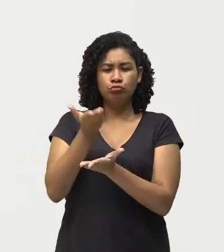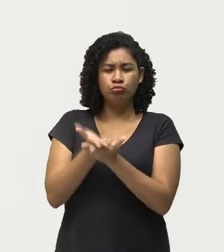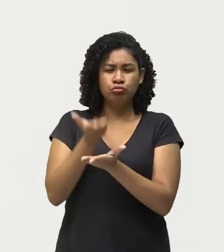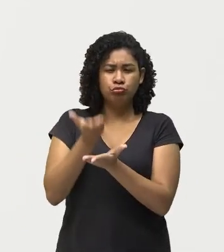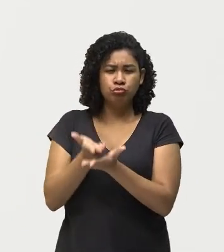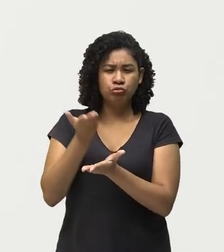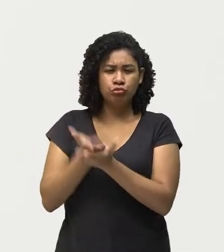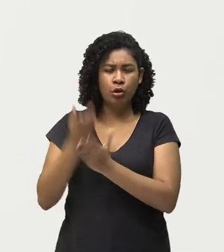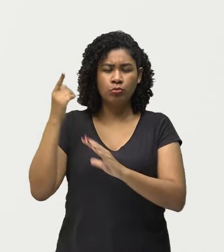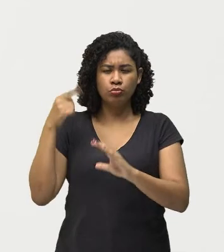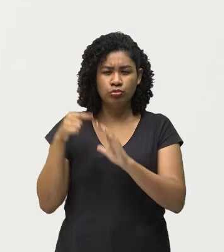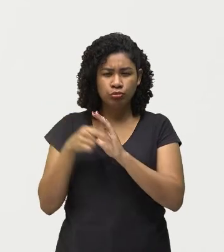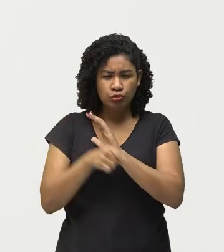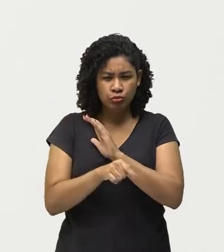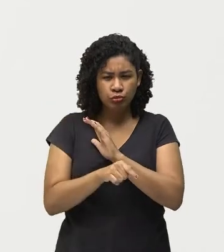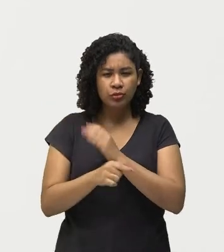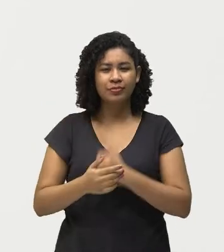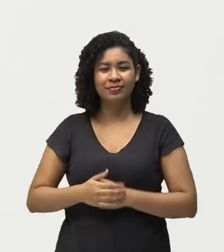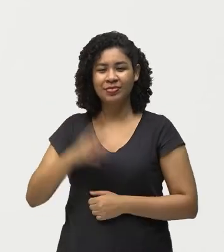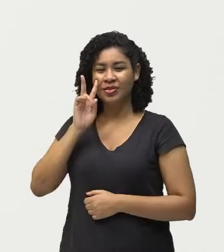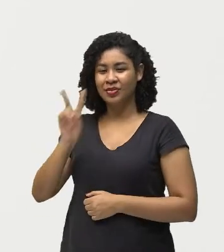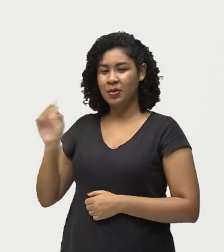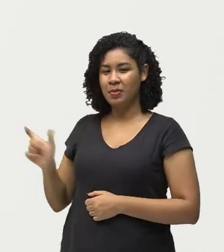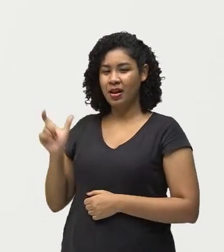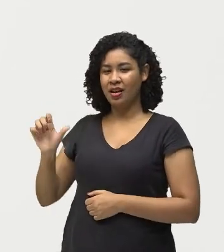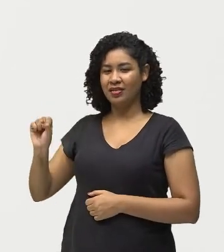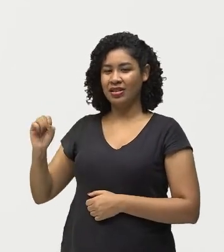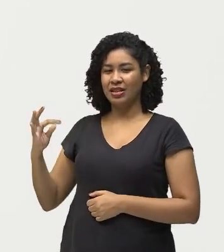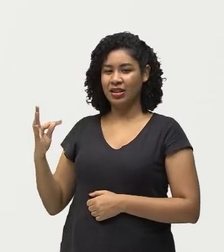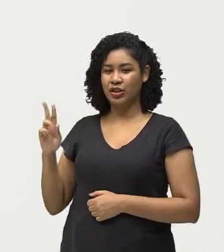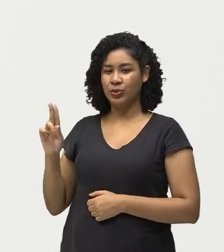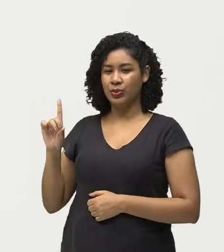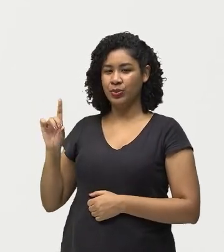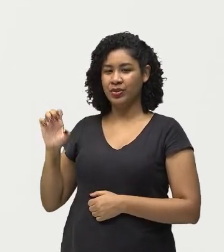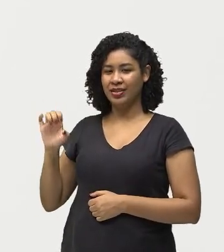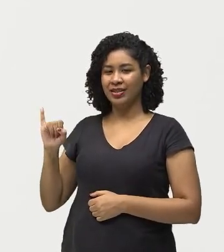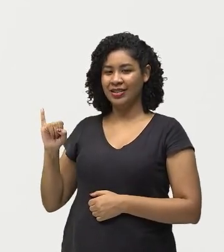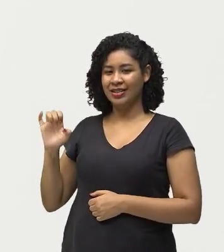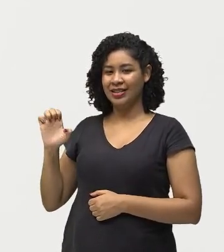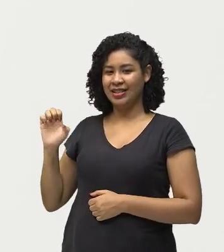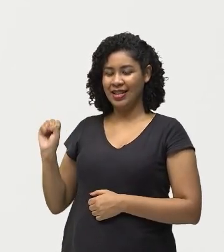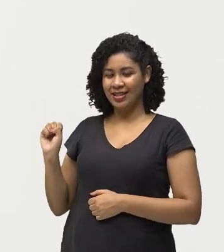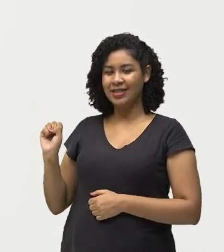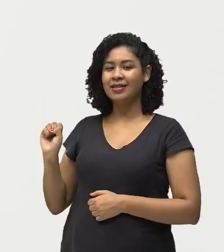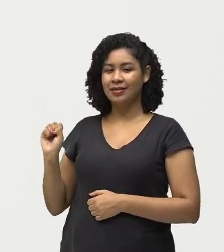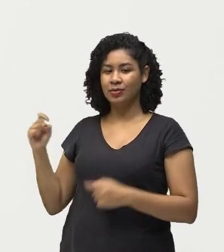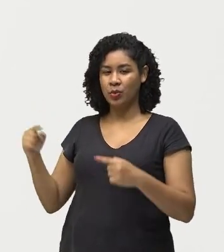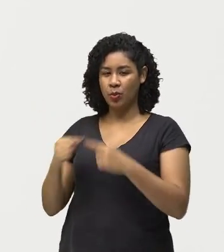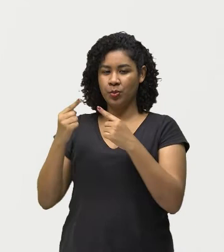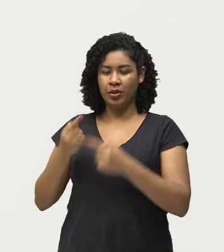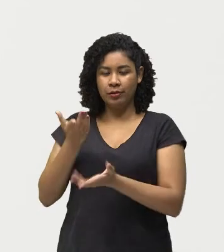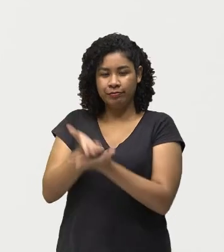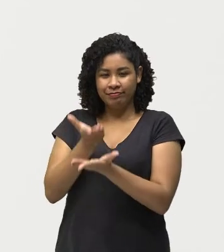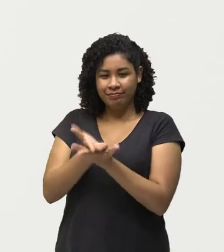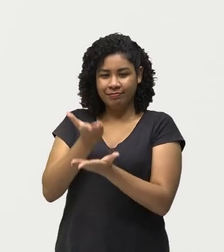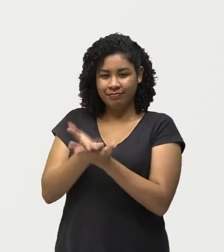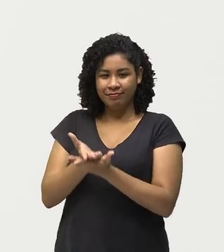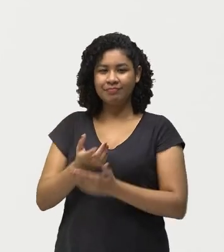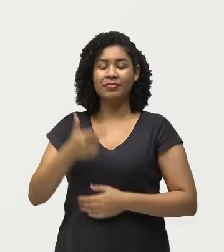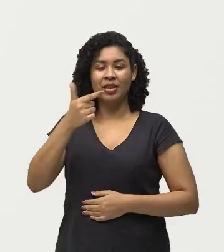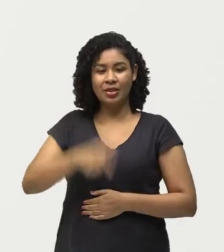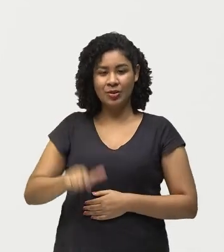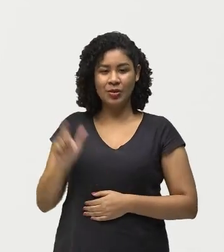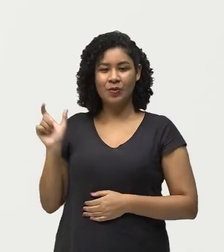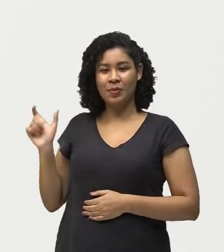olha o verbo estudar, não é? Studies, the computer scientist, novamente a palavra computer, agora é scientist,